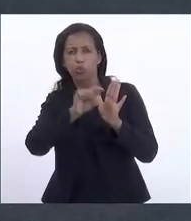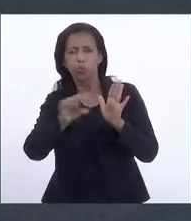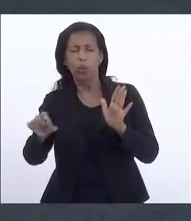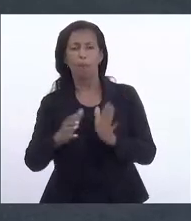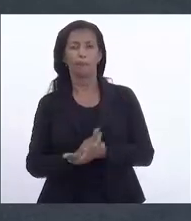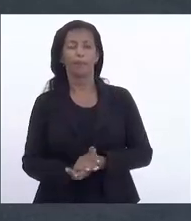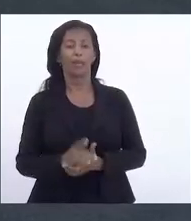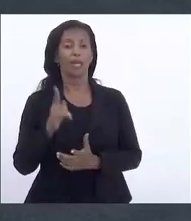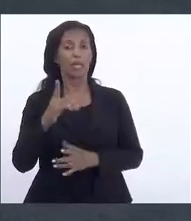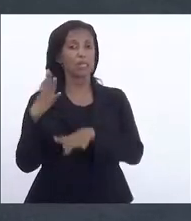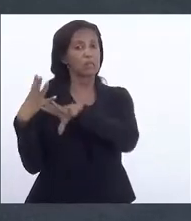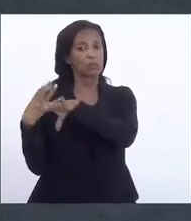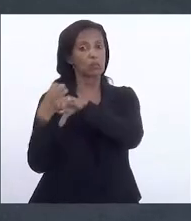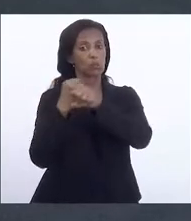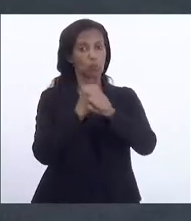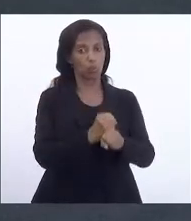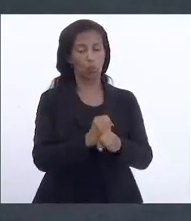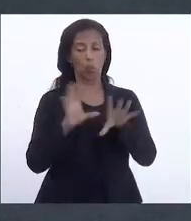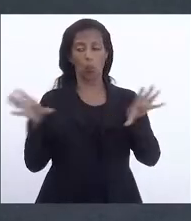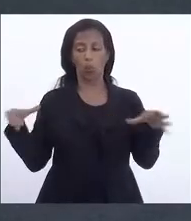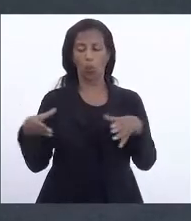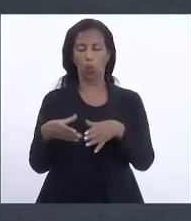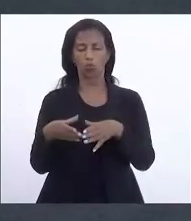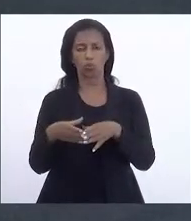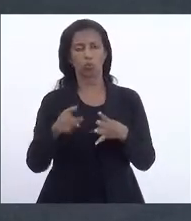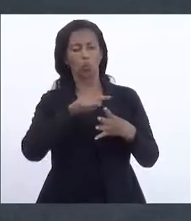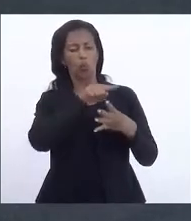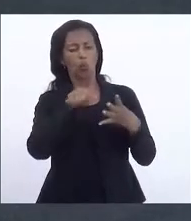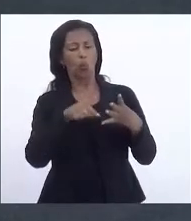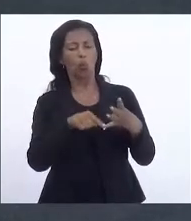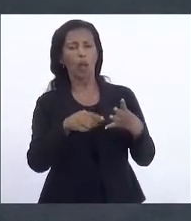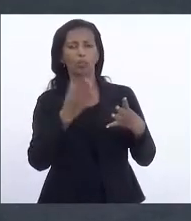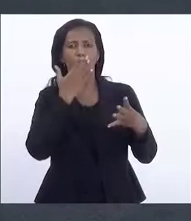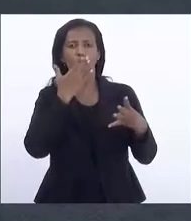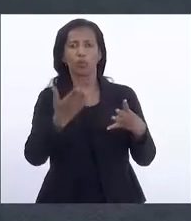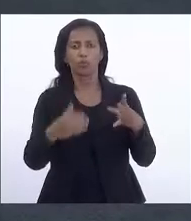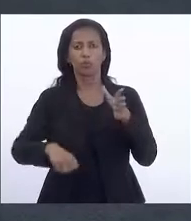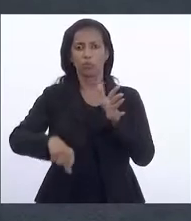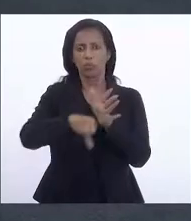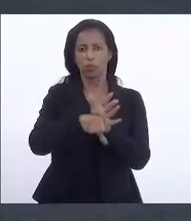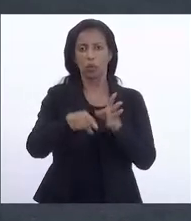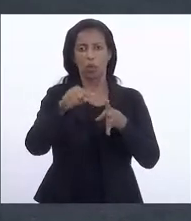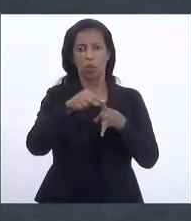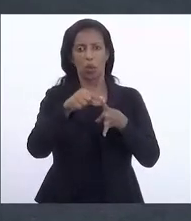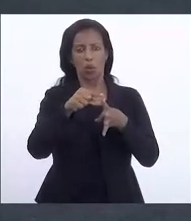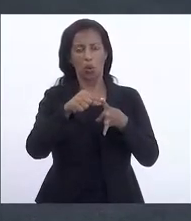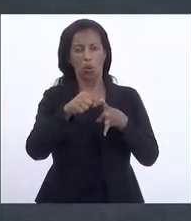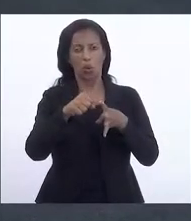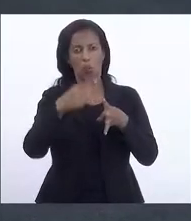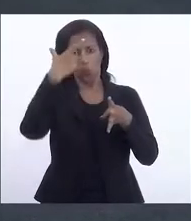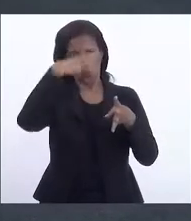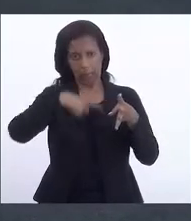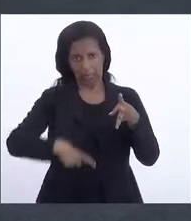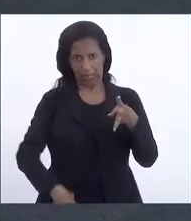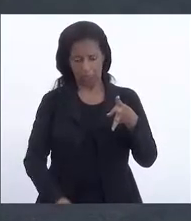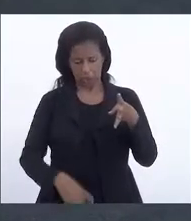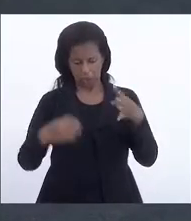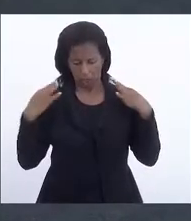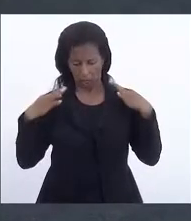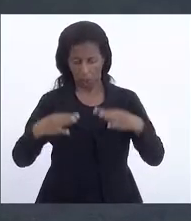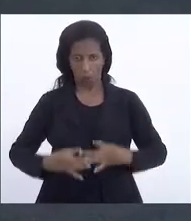Esse total engloba um conjunto de quatro tipos de crime, o traje ao culto religioso,